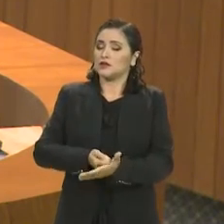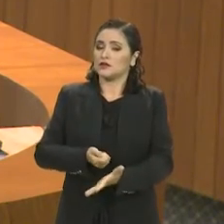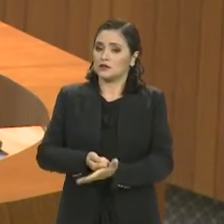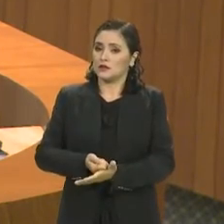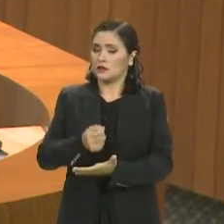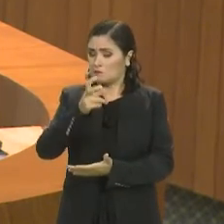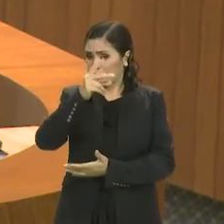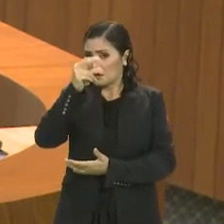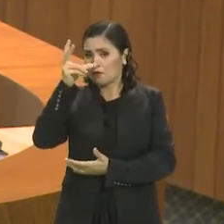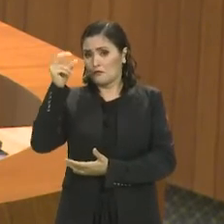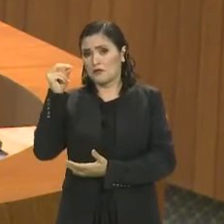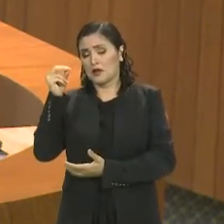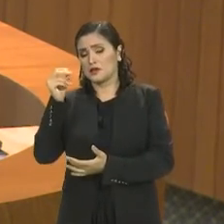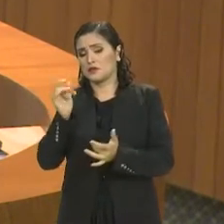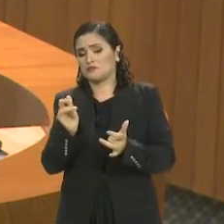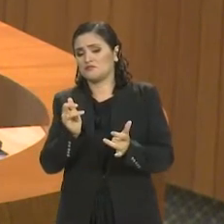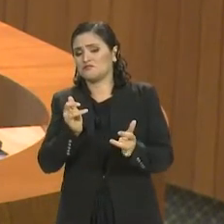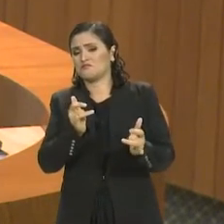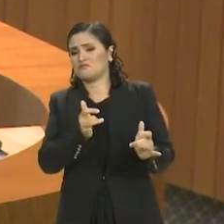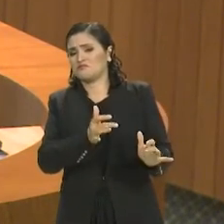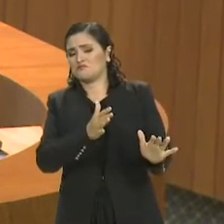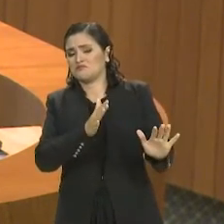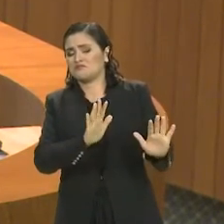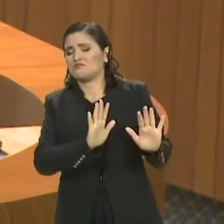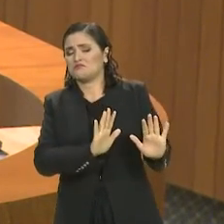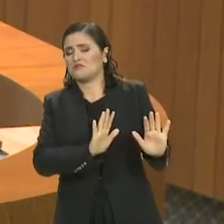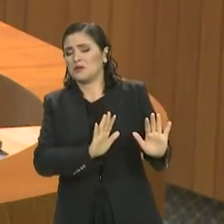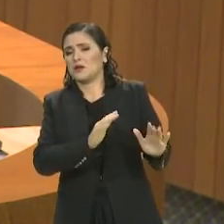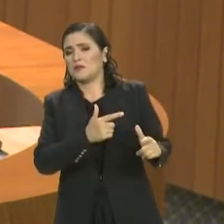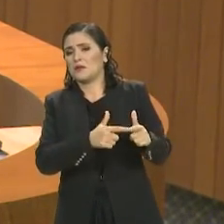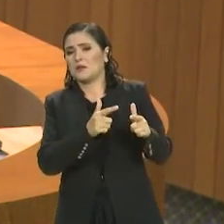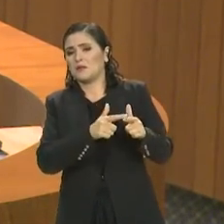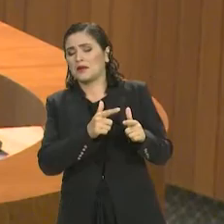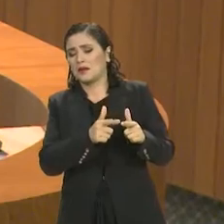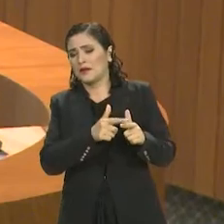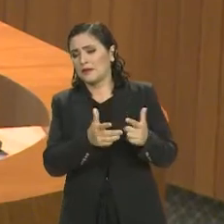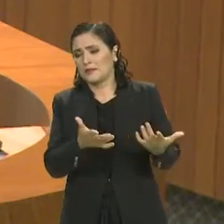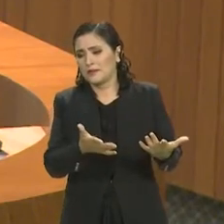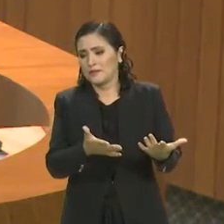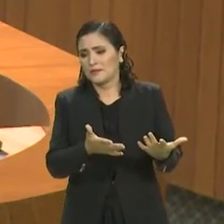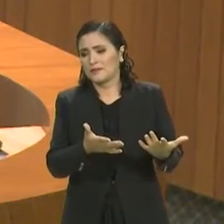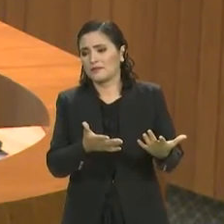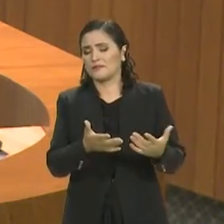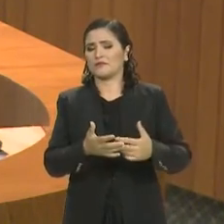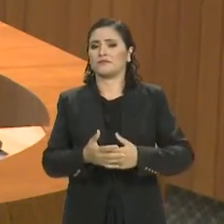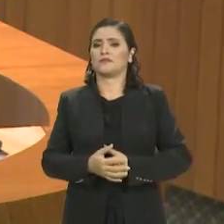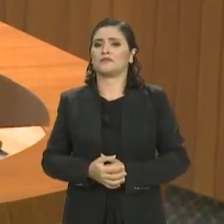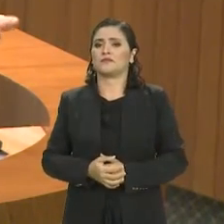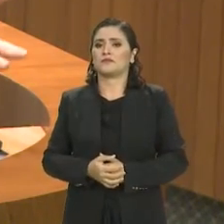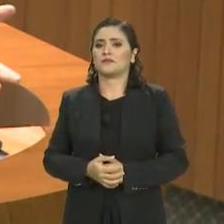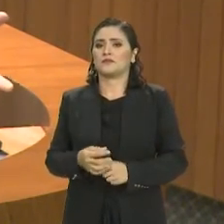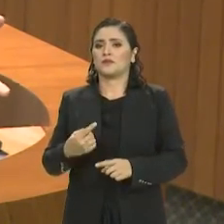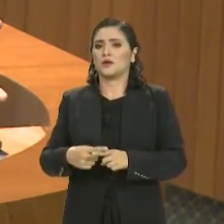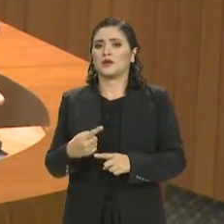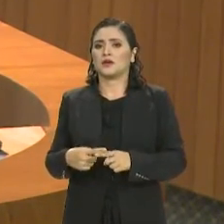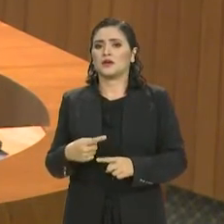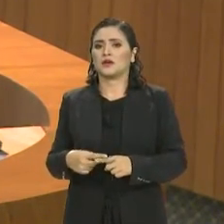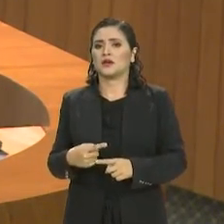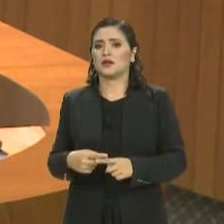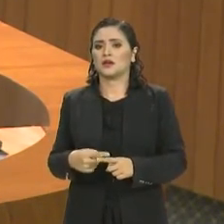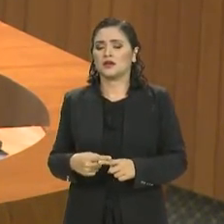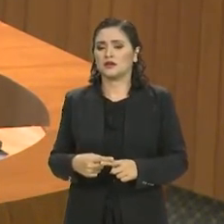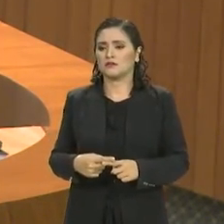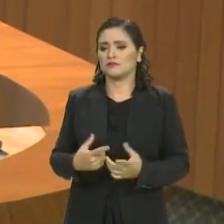vai passando incólume, mantendo índices de popularidade, a despeito de não ter trabalho nas